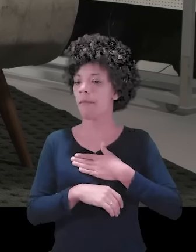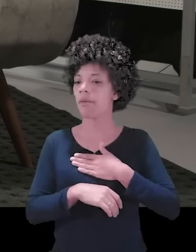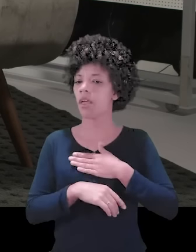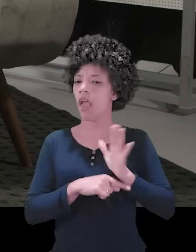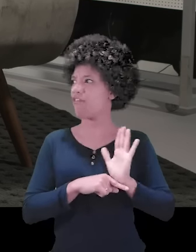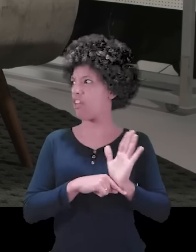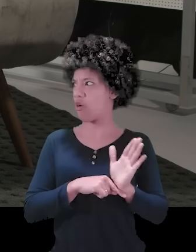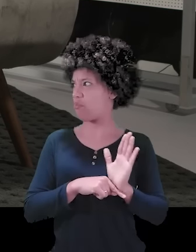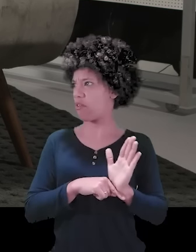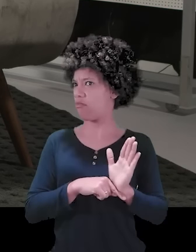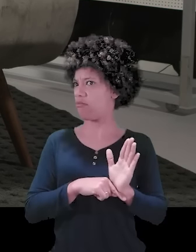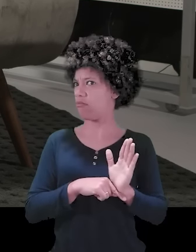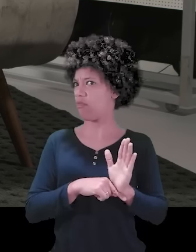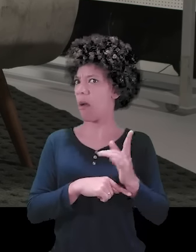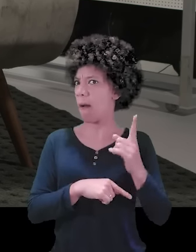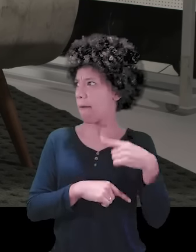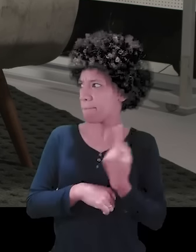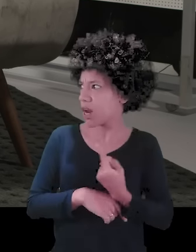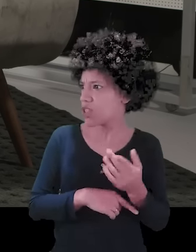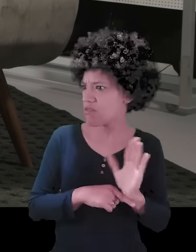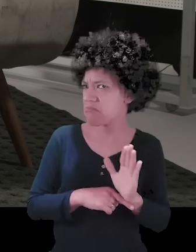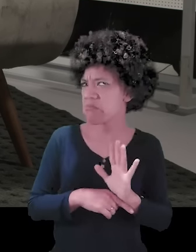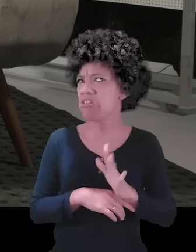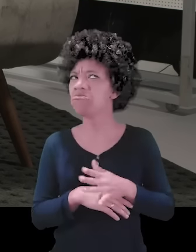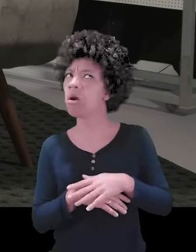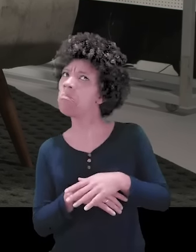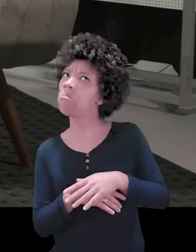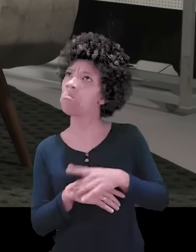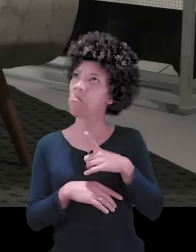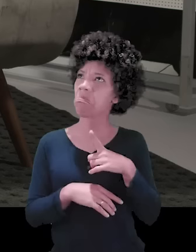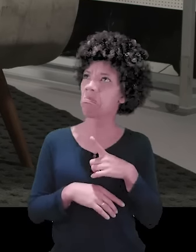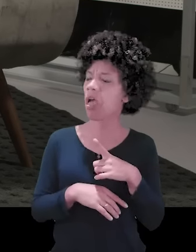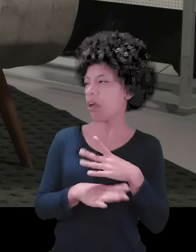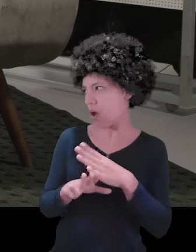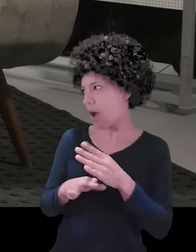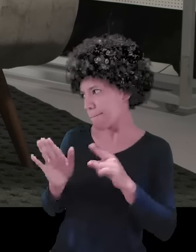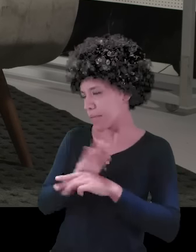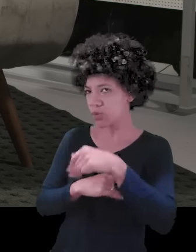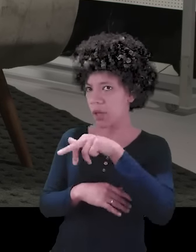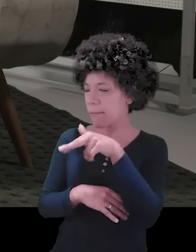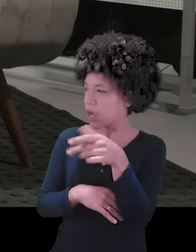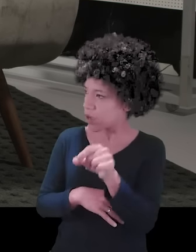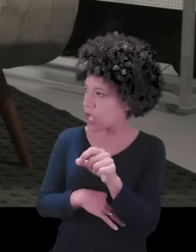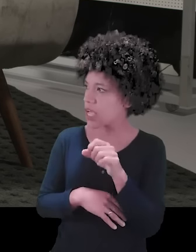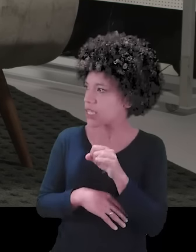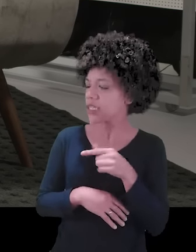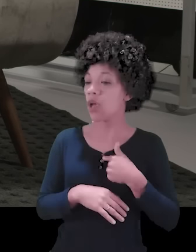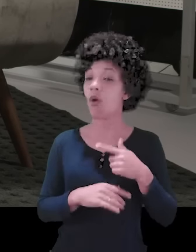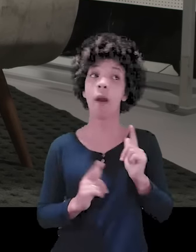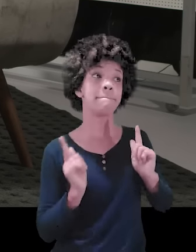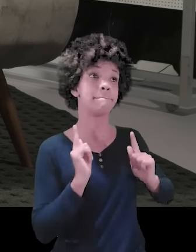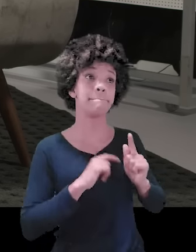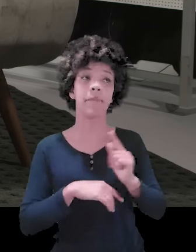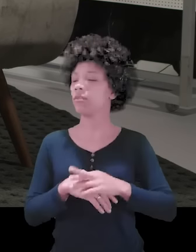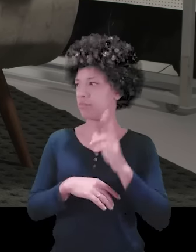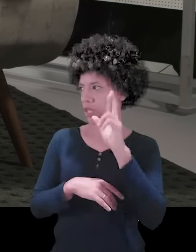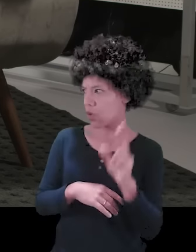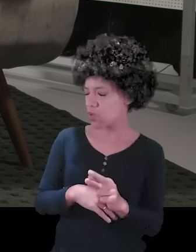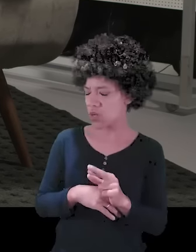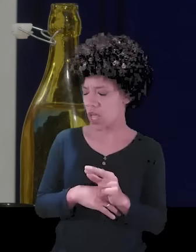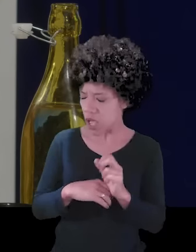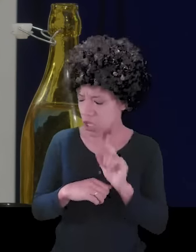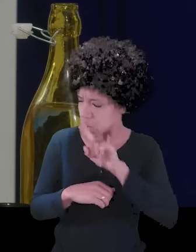assunto do filme brasileiro A gente é meio exemplo falar um dia Existe chance por exemplo a pergunta do Marcão se existe antes de ir para uma balada na Rússia pode